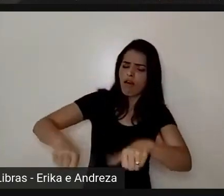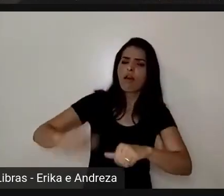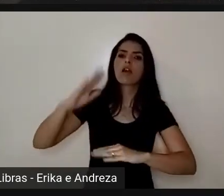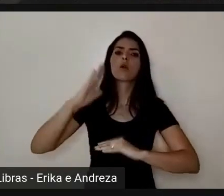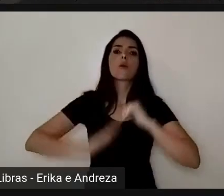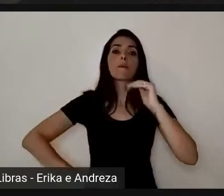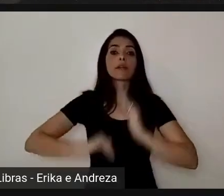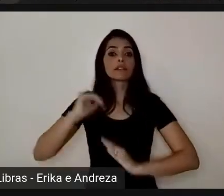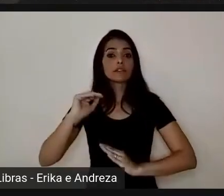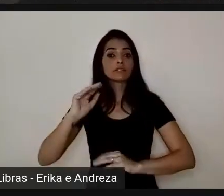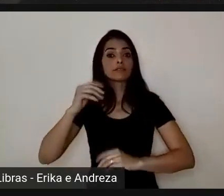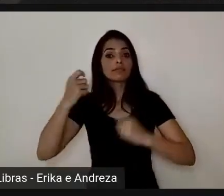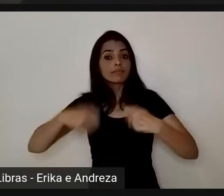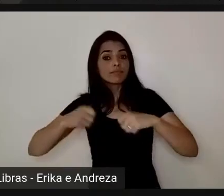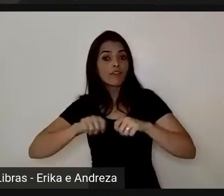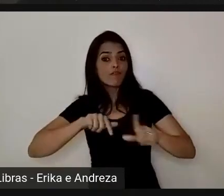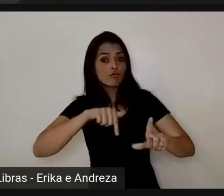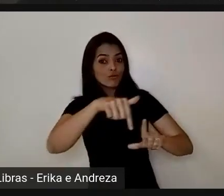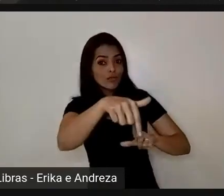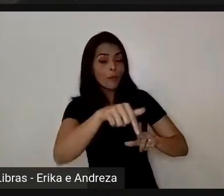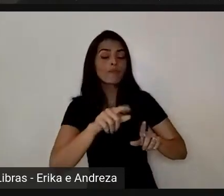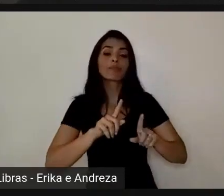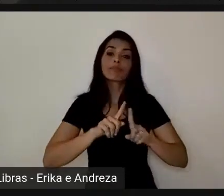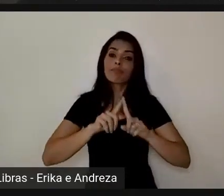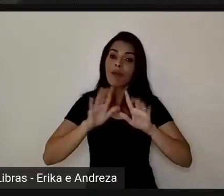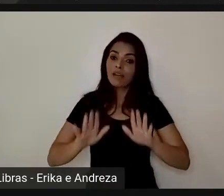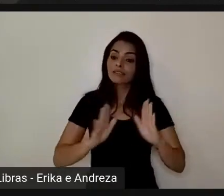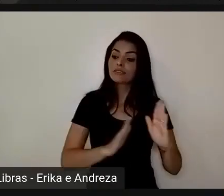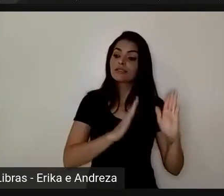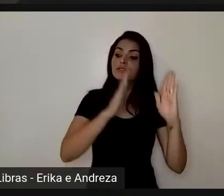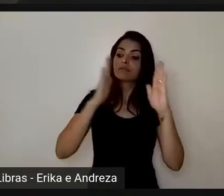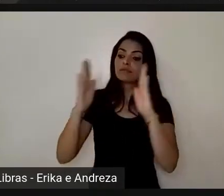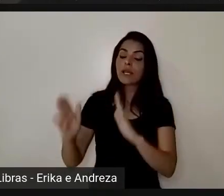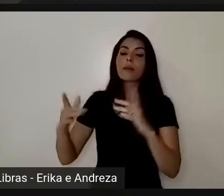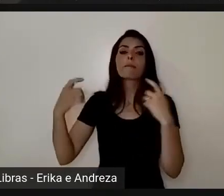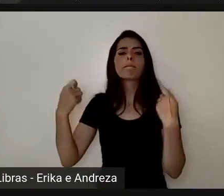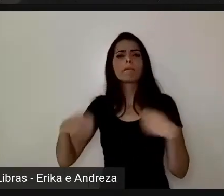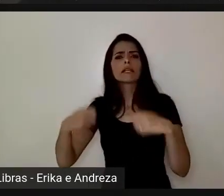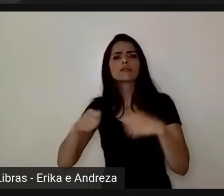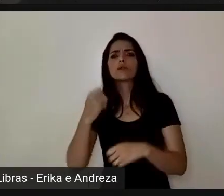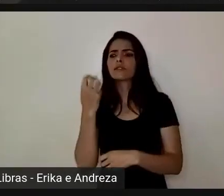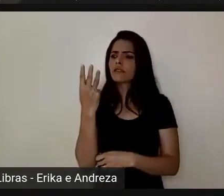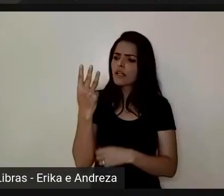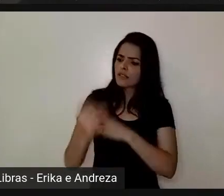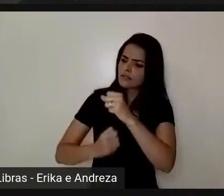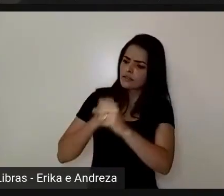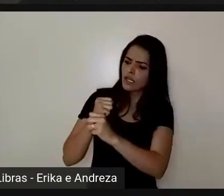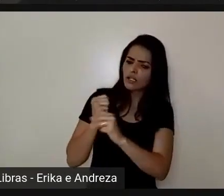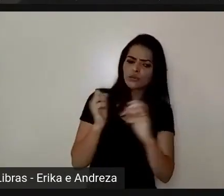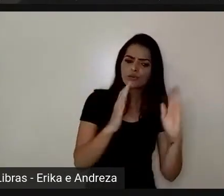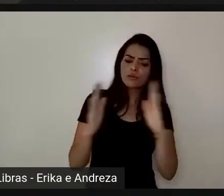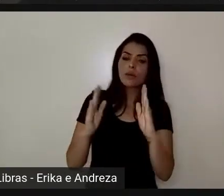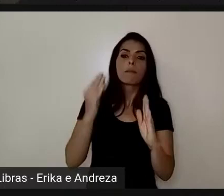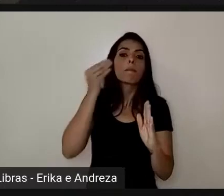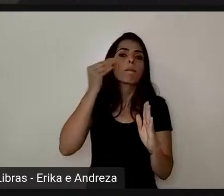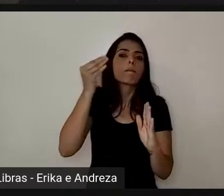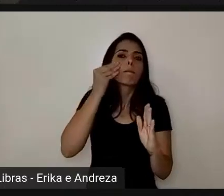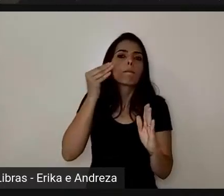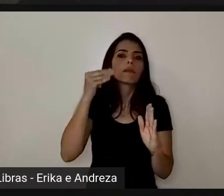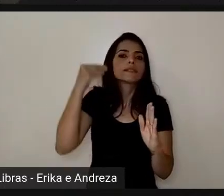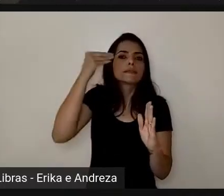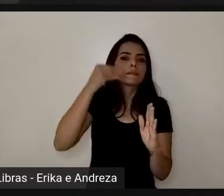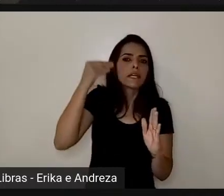para a função, e, por outro lado, a gente precisa que nesses 3 anos de estágio probatório sejam feitas